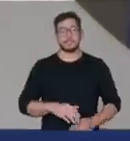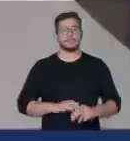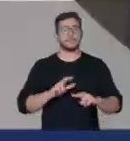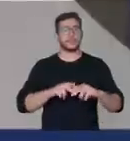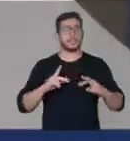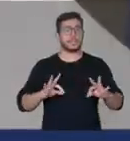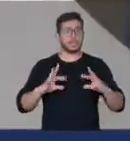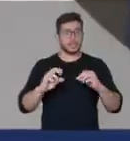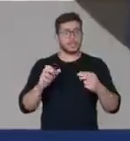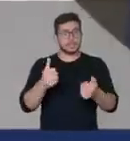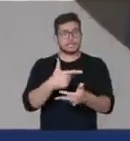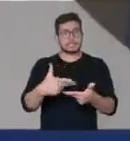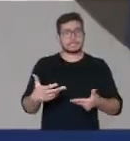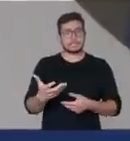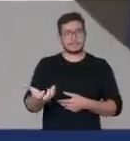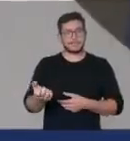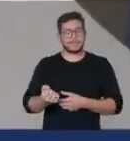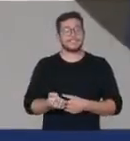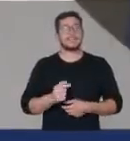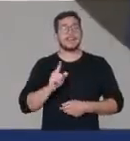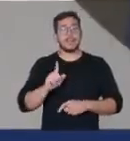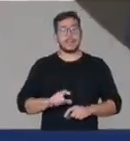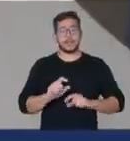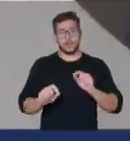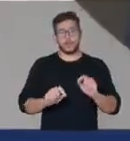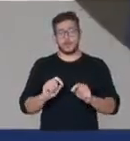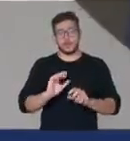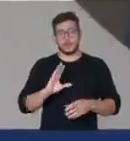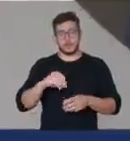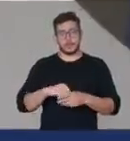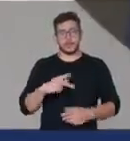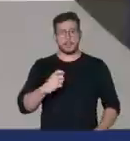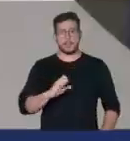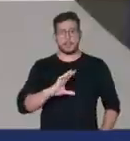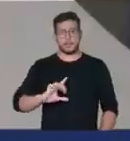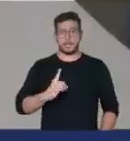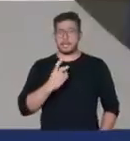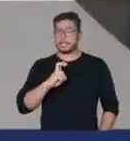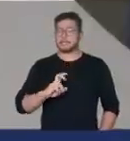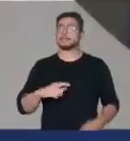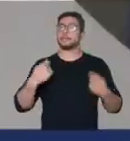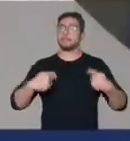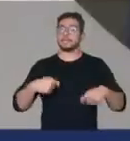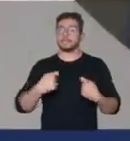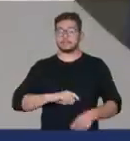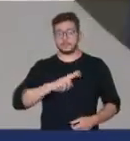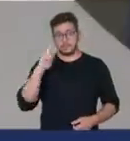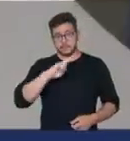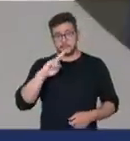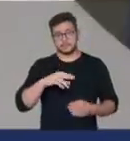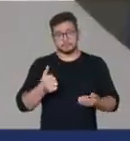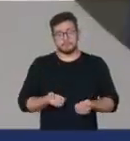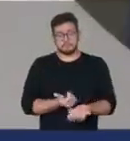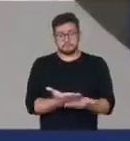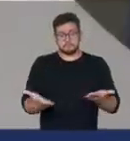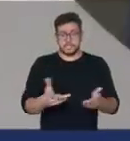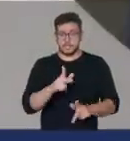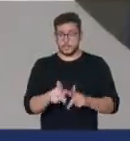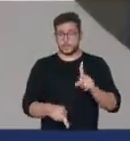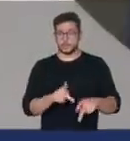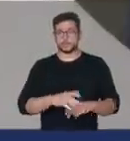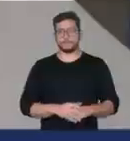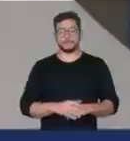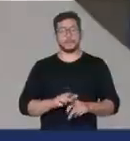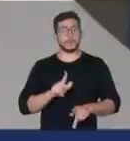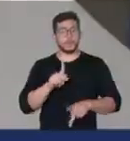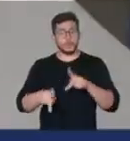estão contemplados na PEC 15, elas precisam desse requisito emergencial para poder oferecer à população. O povo